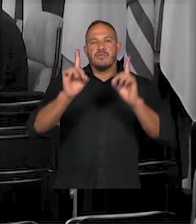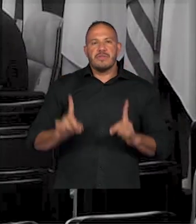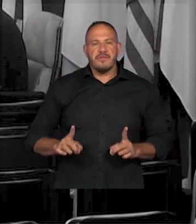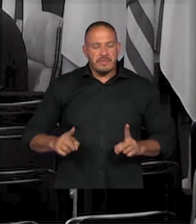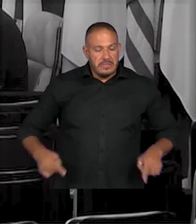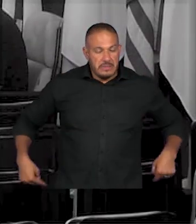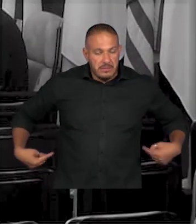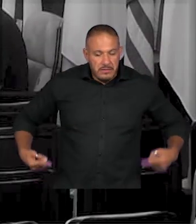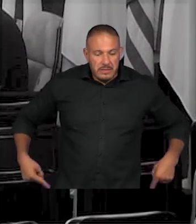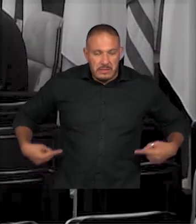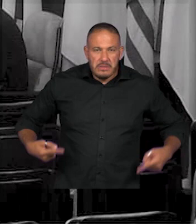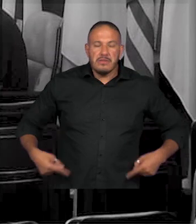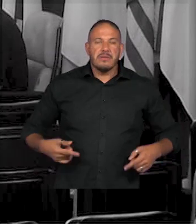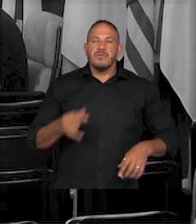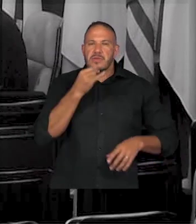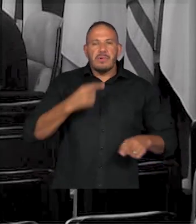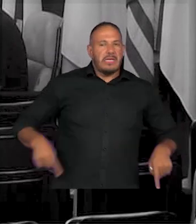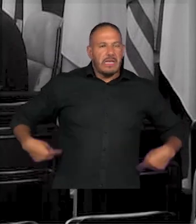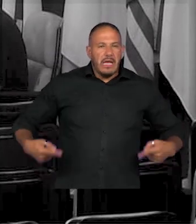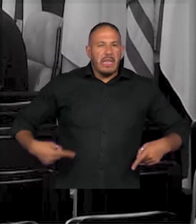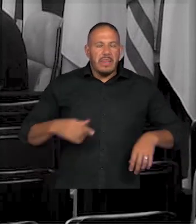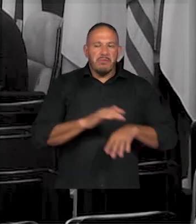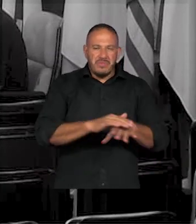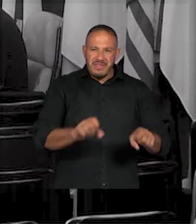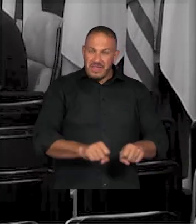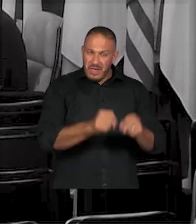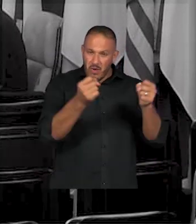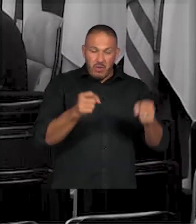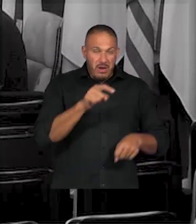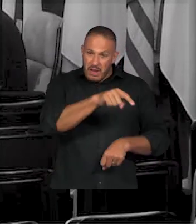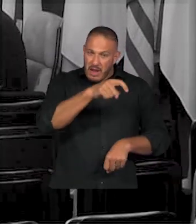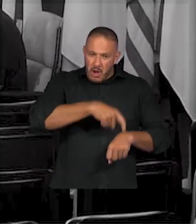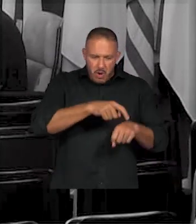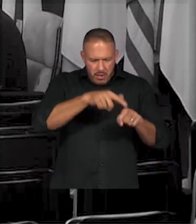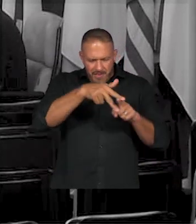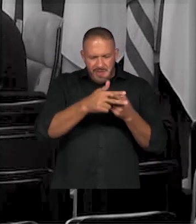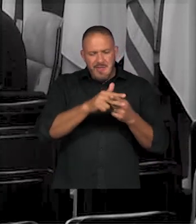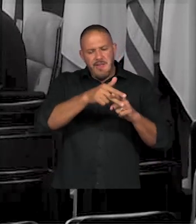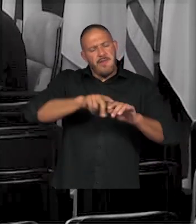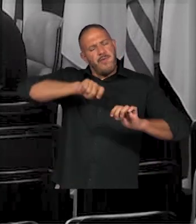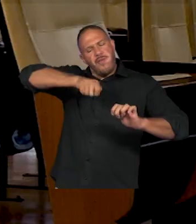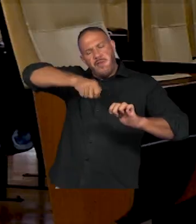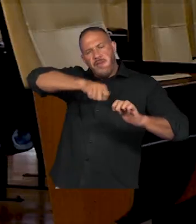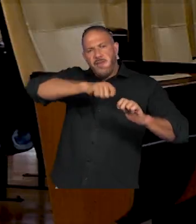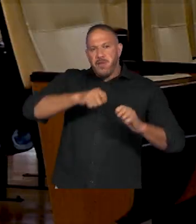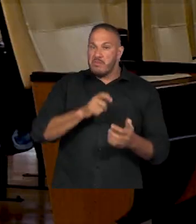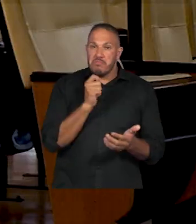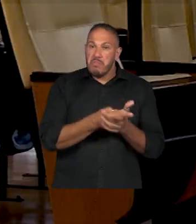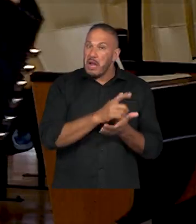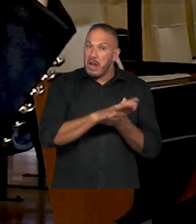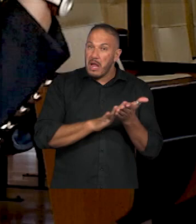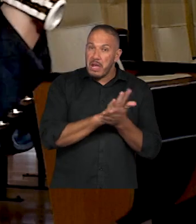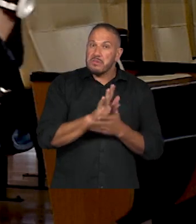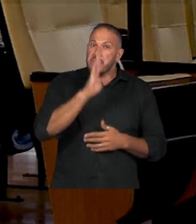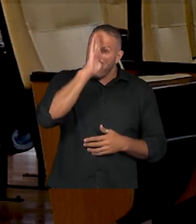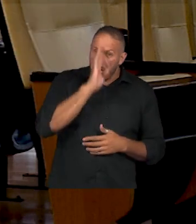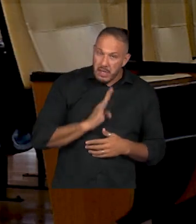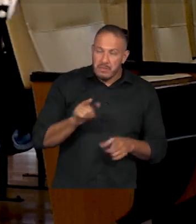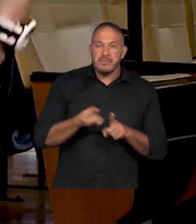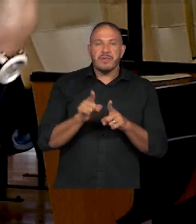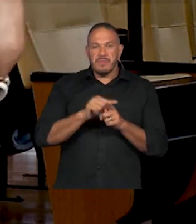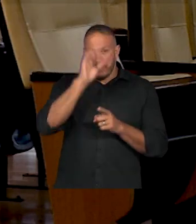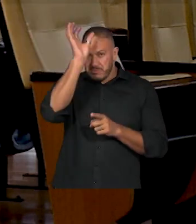ter o conserto da cadeira de rodas ali na hora, sem pagar nada. A nossa ambulância, a